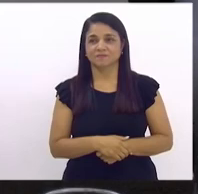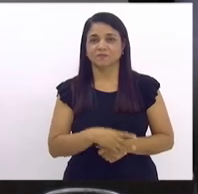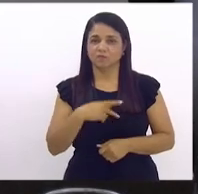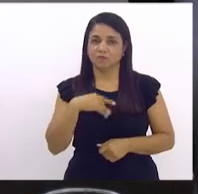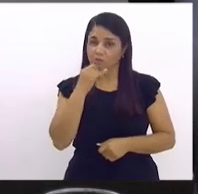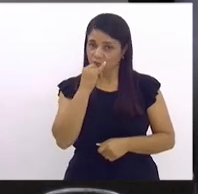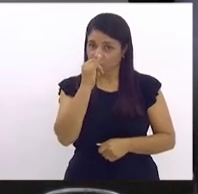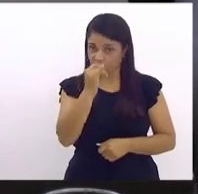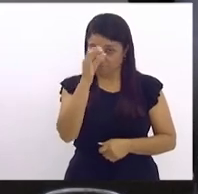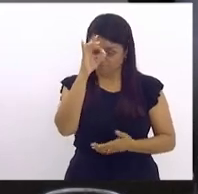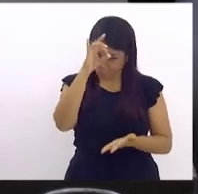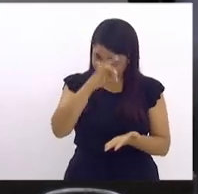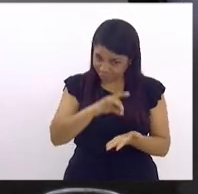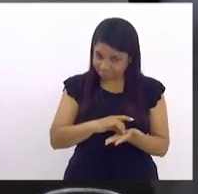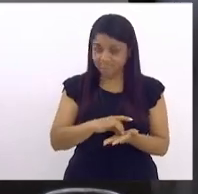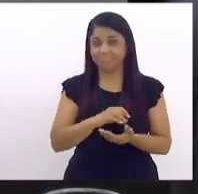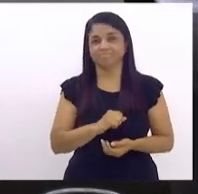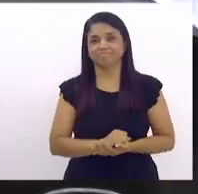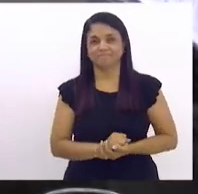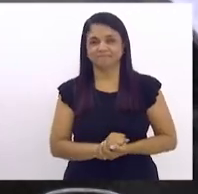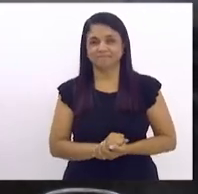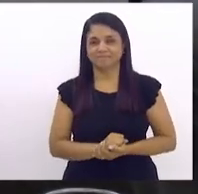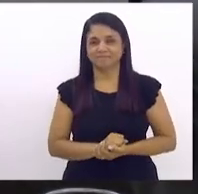Excelência que